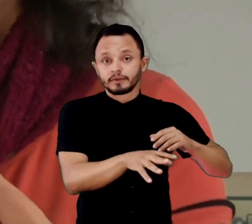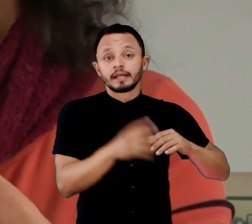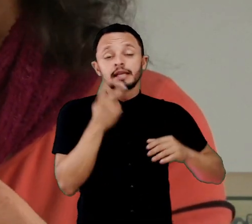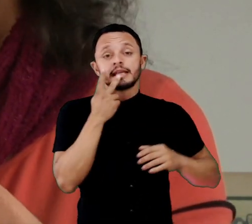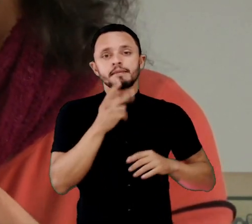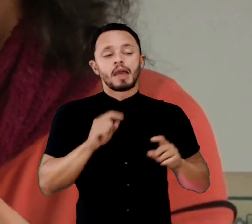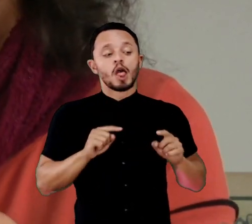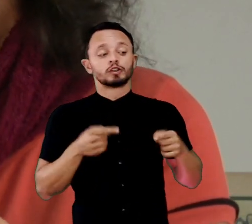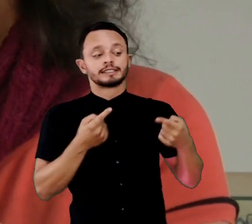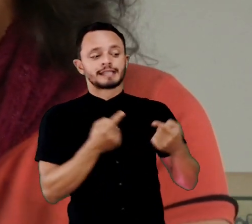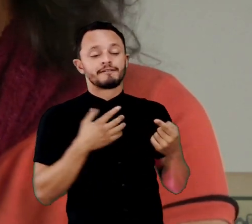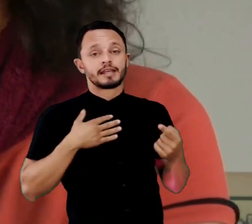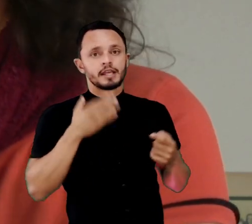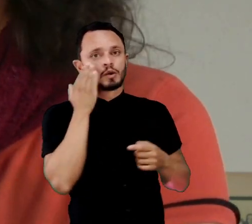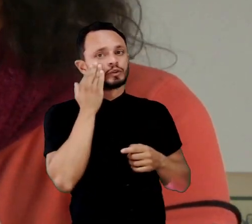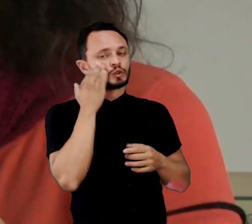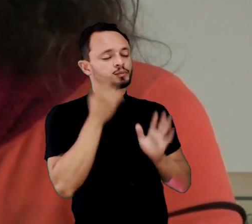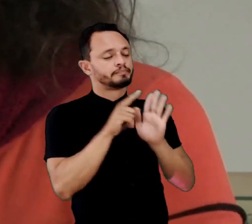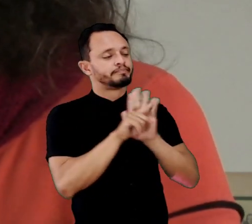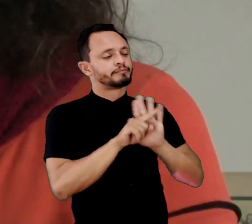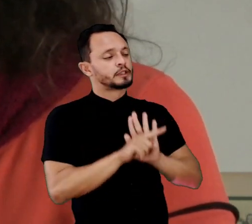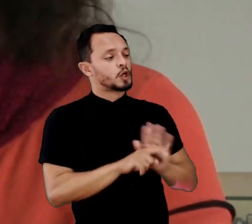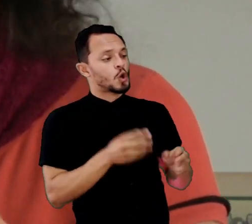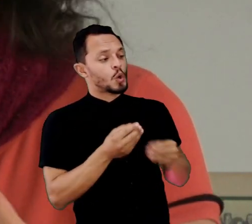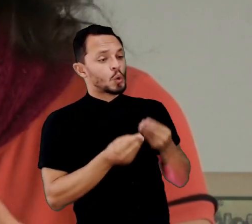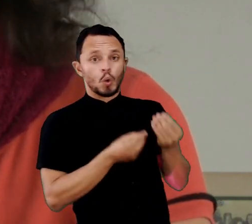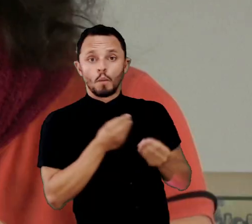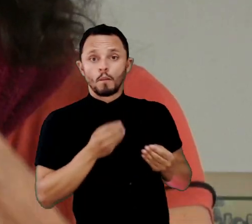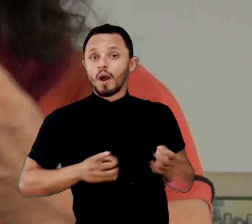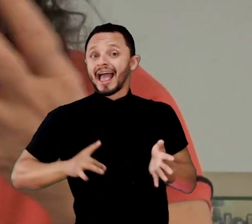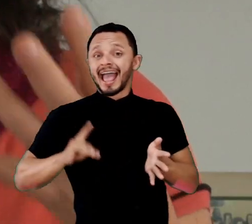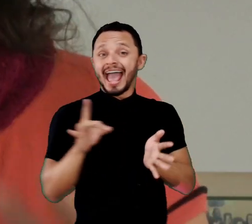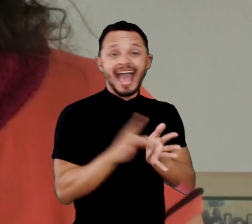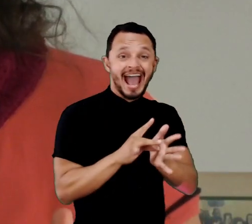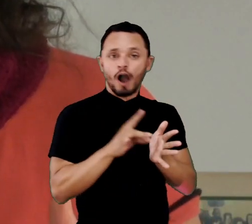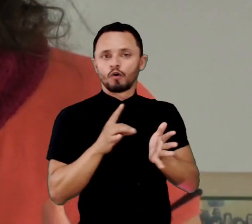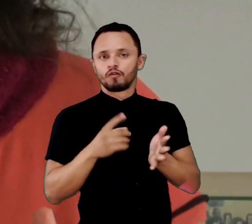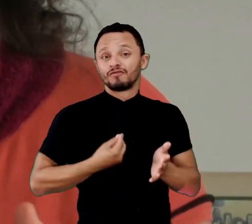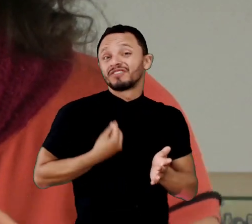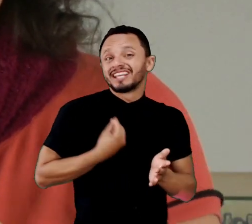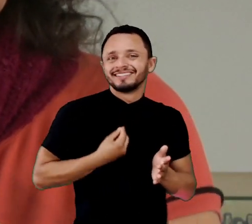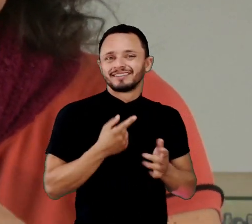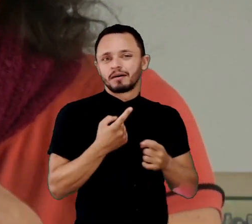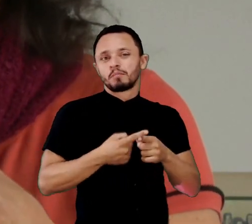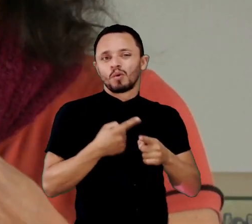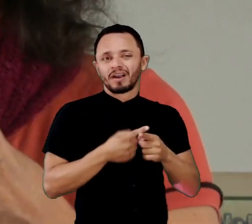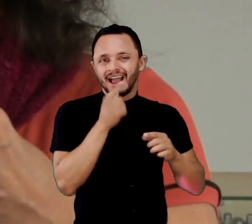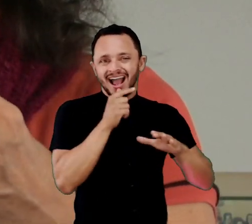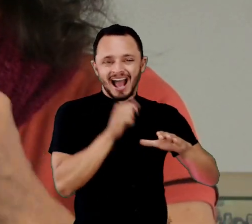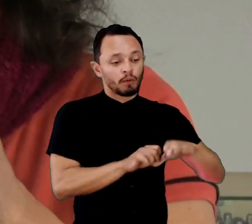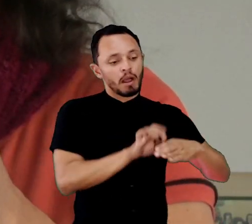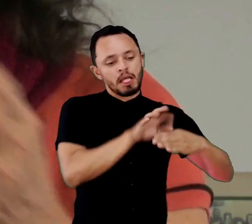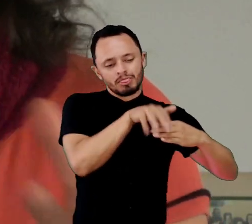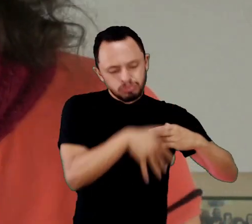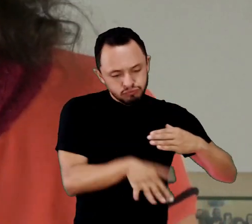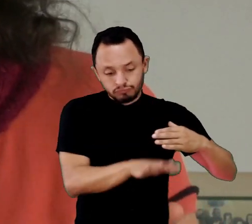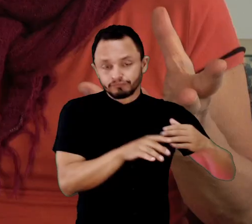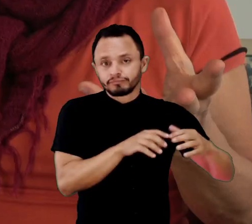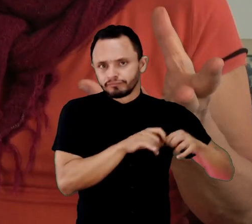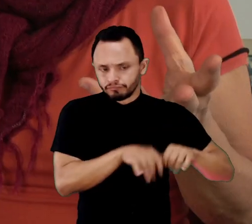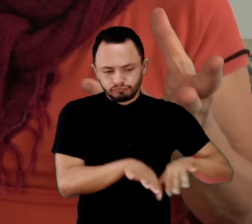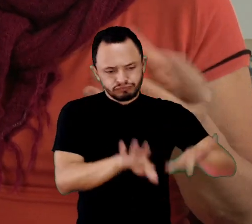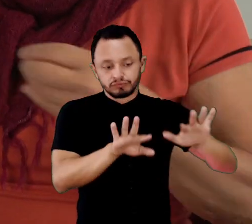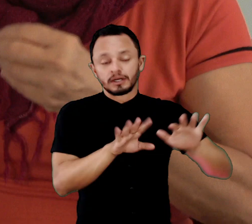como transformar a vida real, né, Marcela, aquela tragédia em